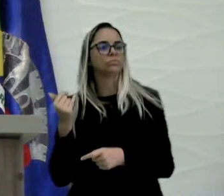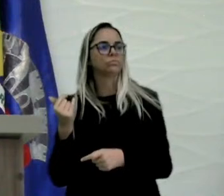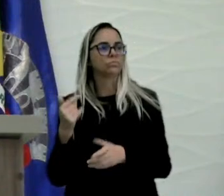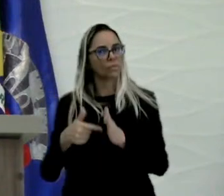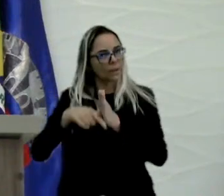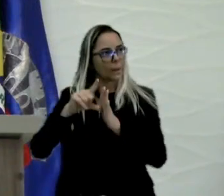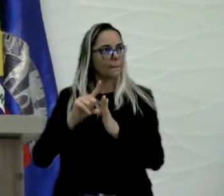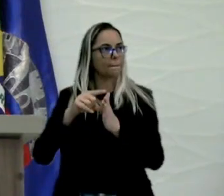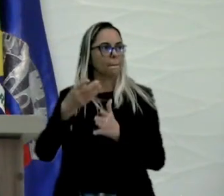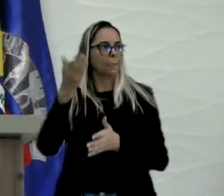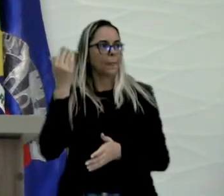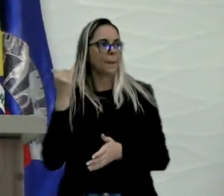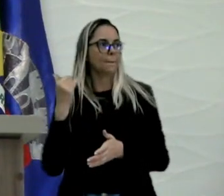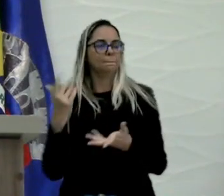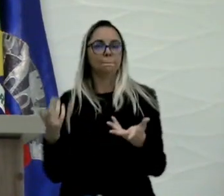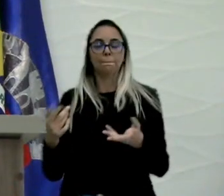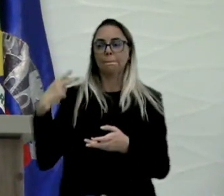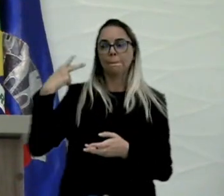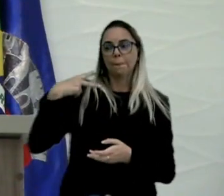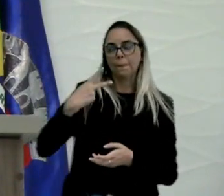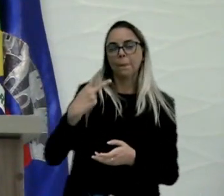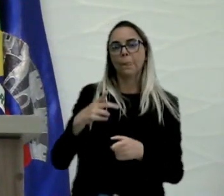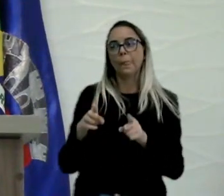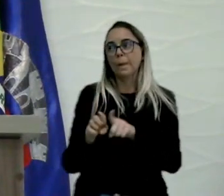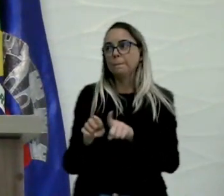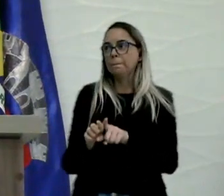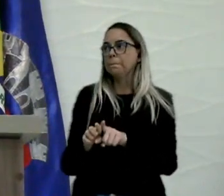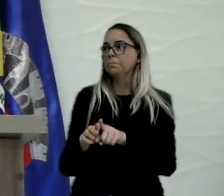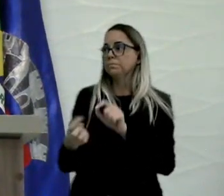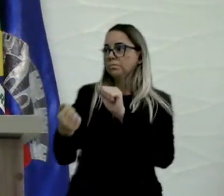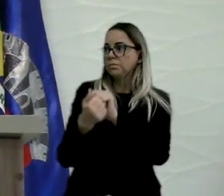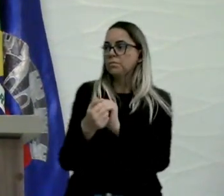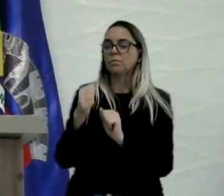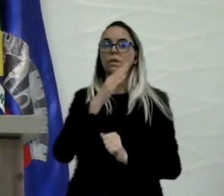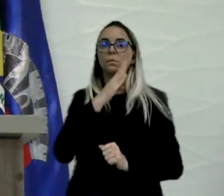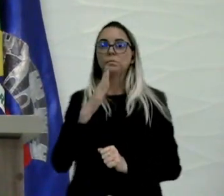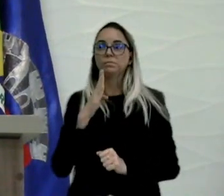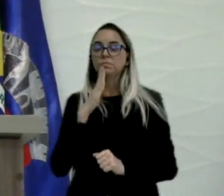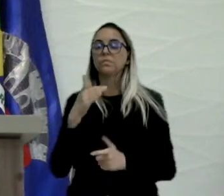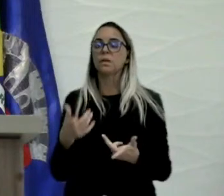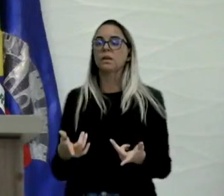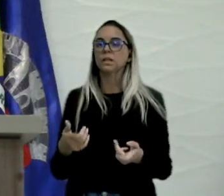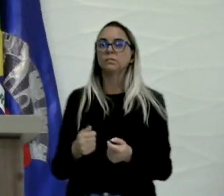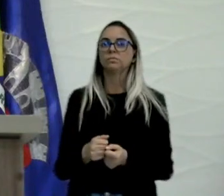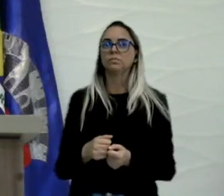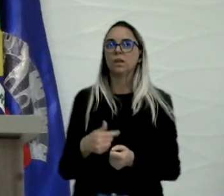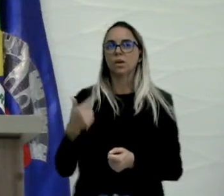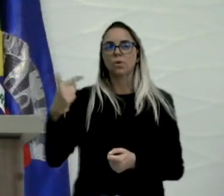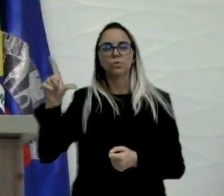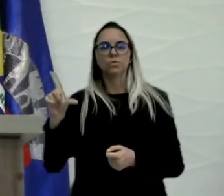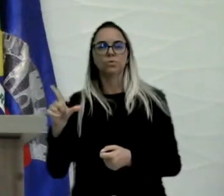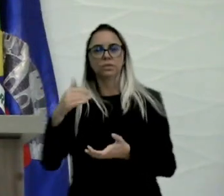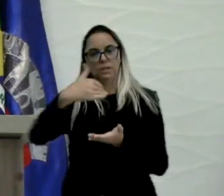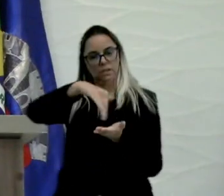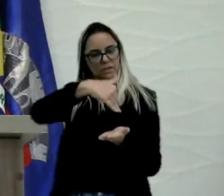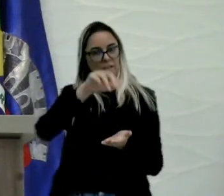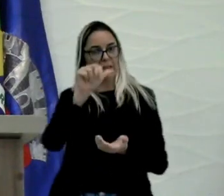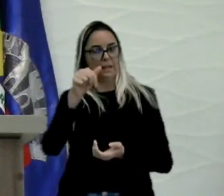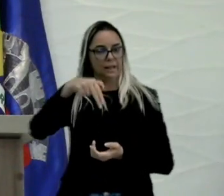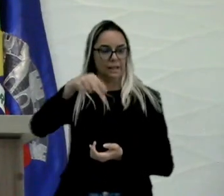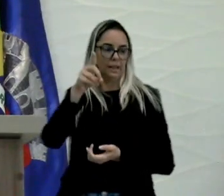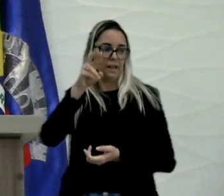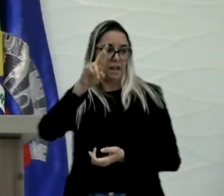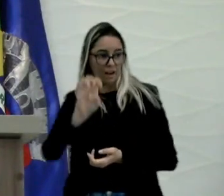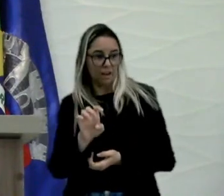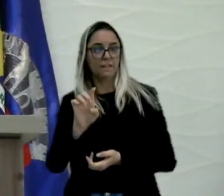Antes pelo então Vereador também Bruno Braga tentou ser implantado pelo ex-secretário André Valência mas não sei